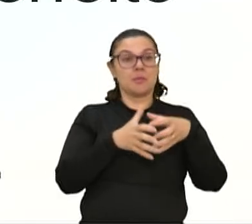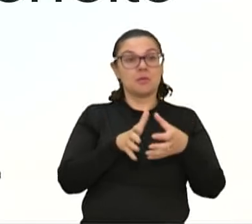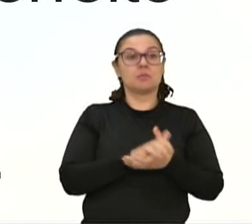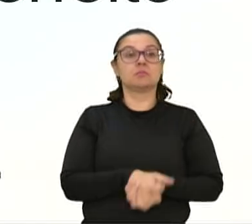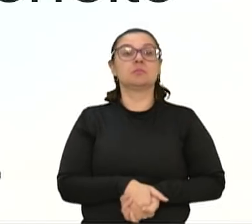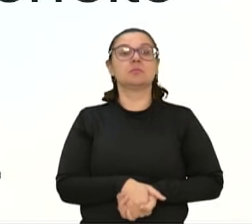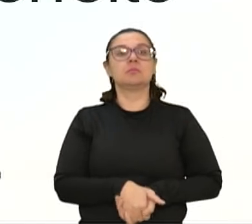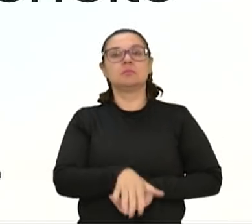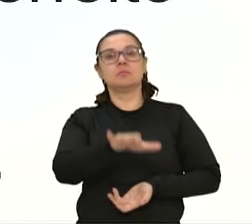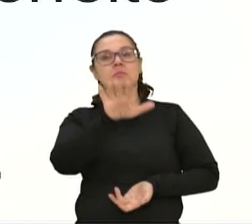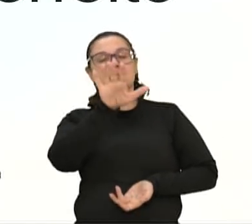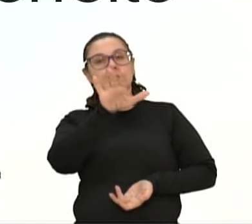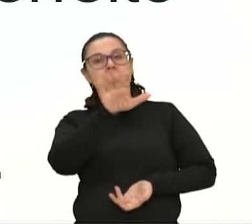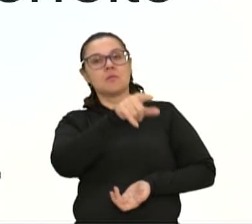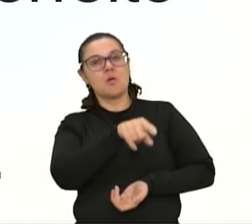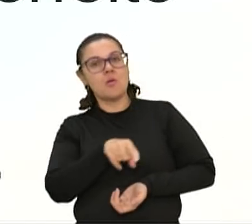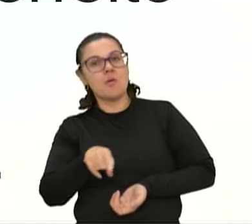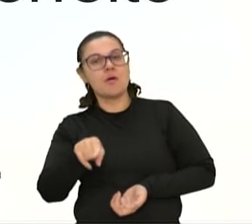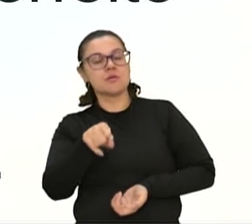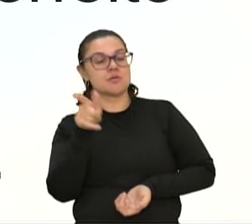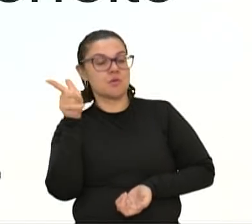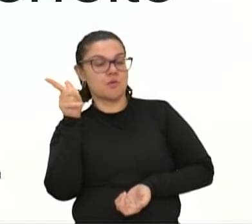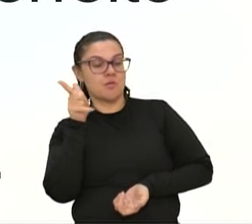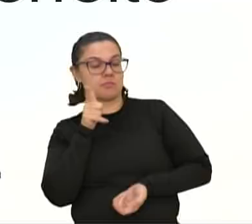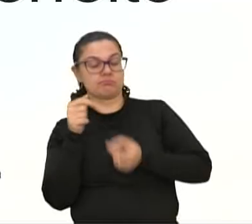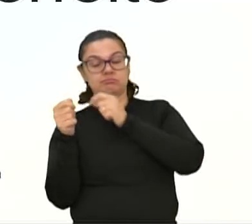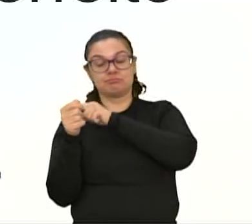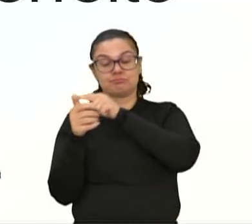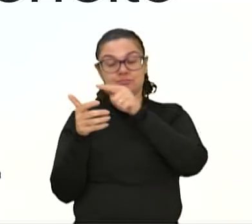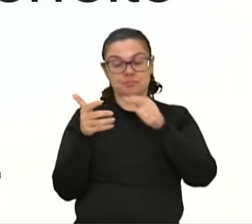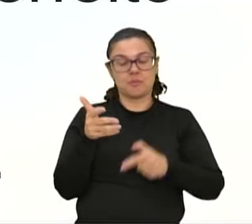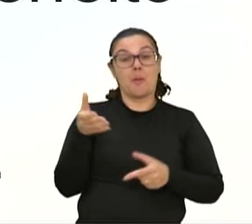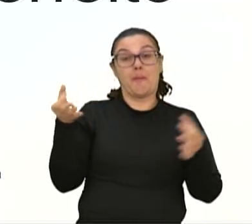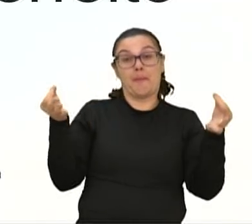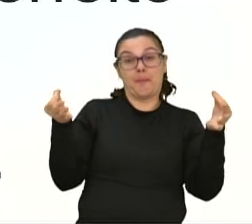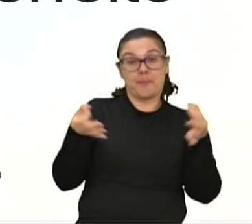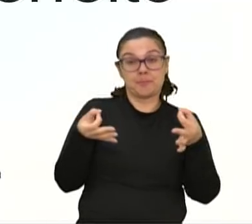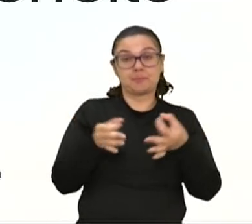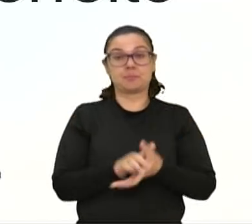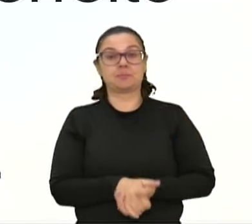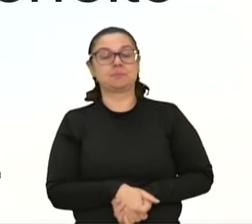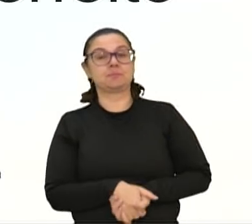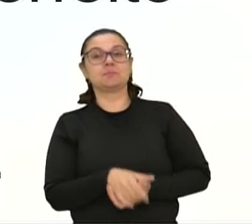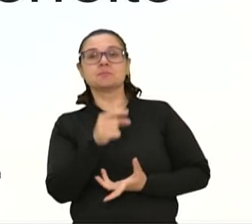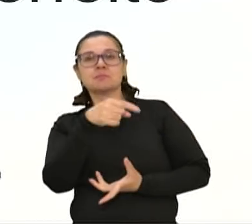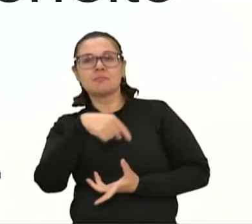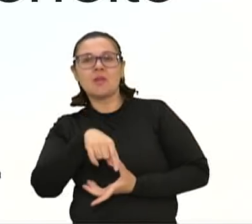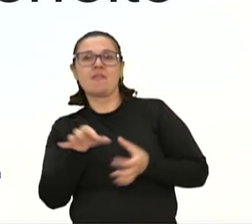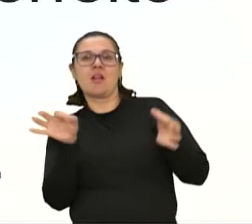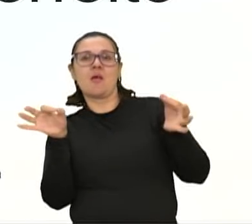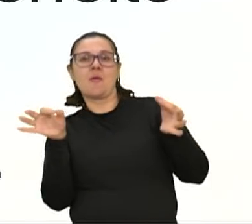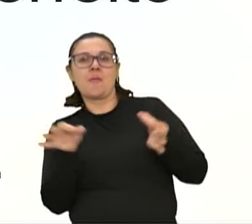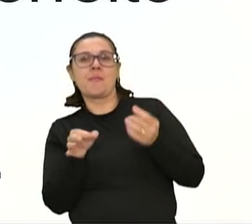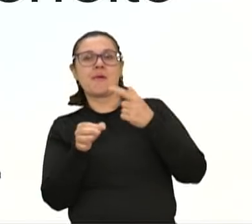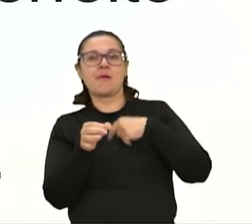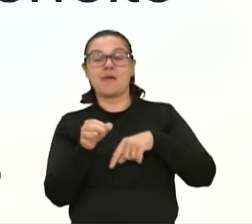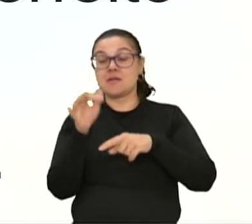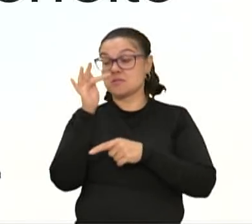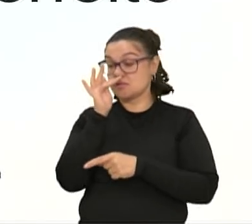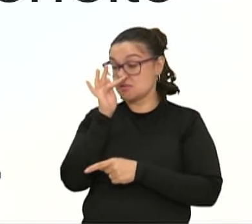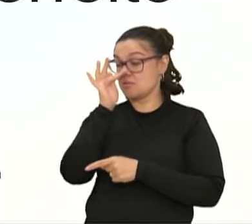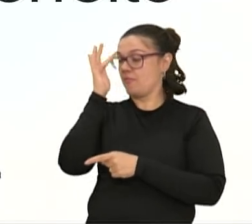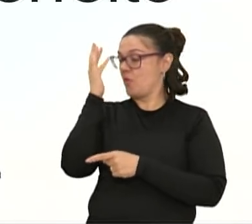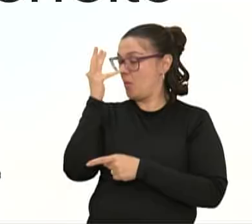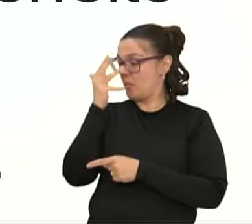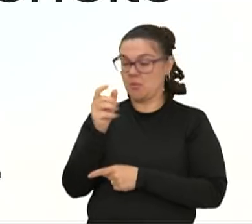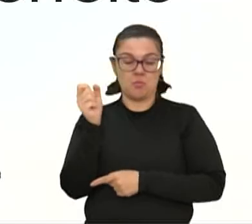Assim, nós temos vários graus de perfeição. né? Nós dizemos que essa flor é